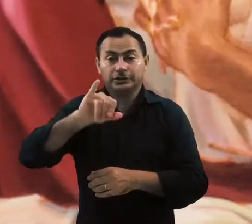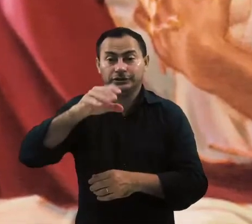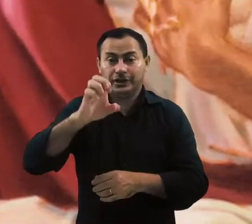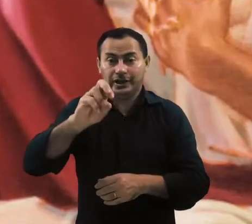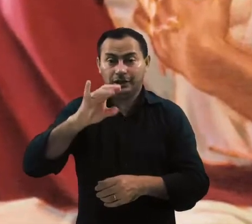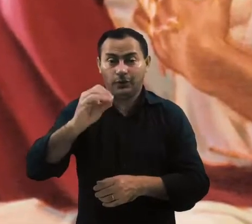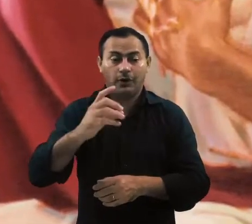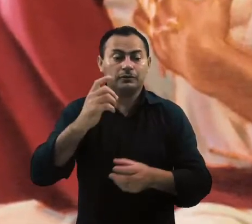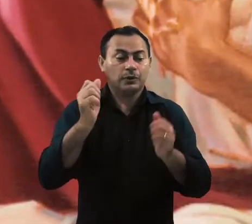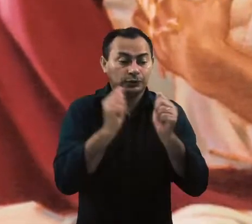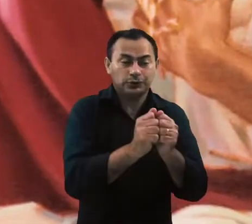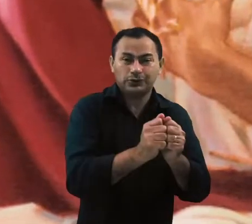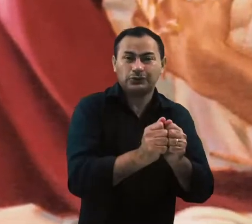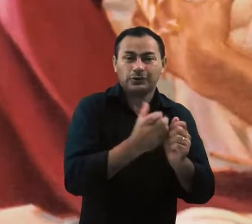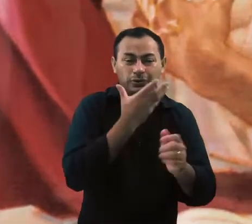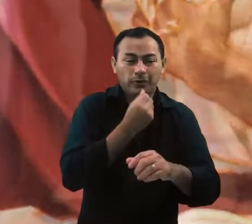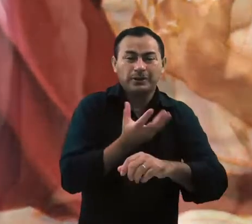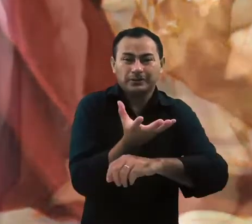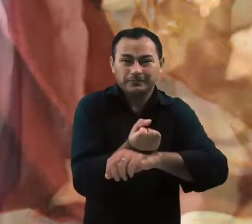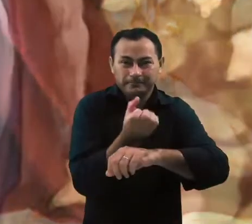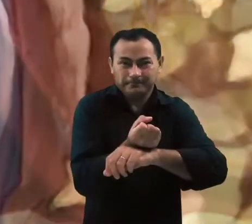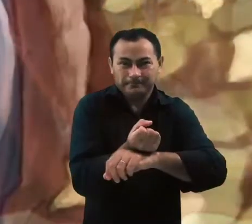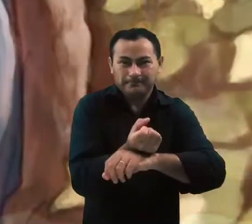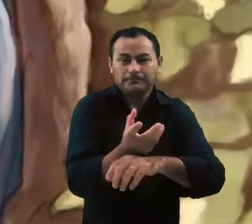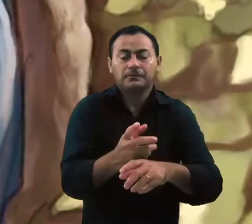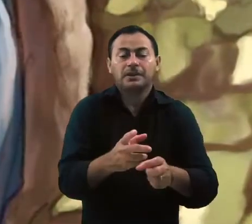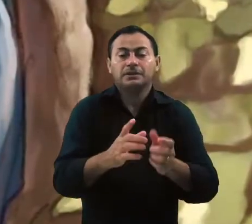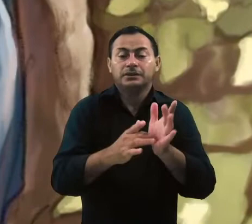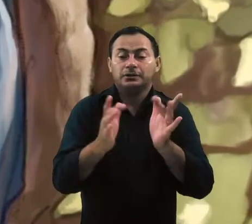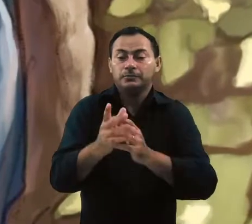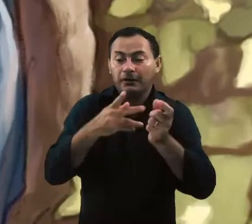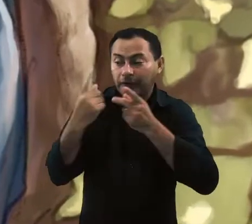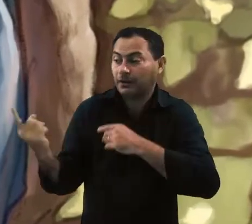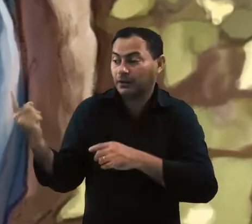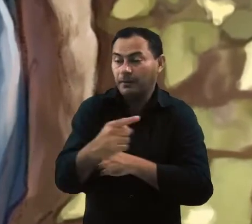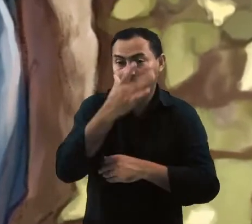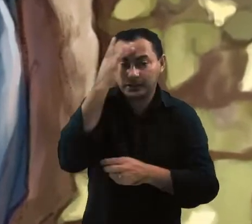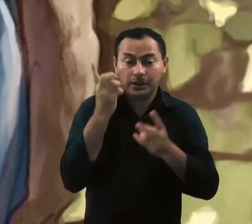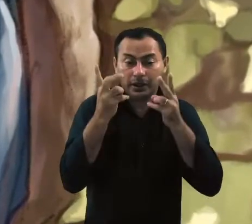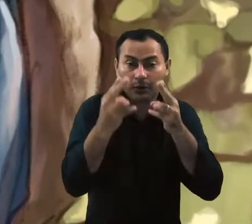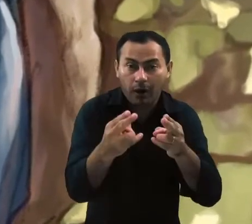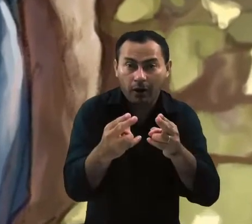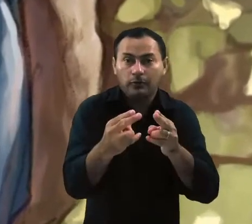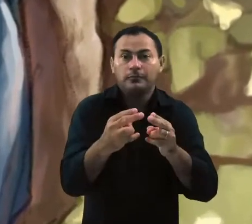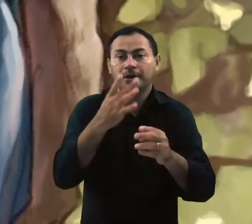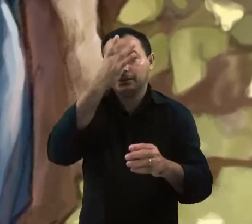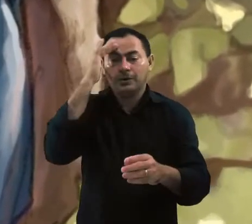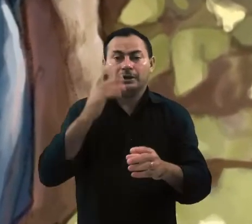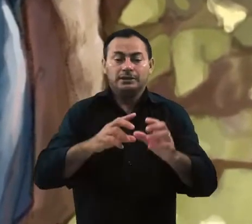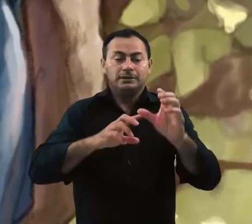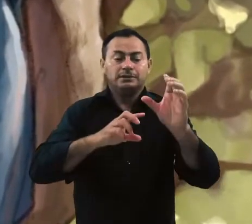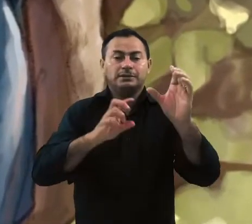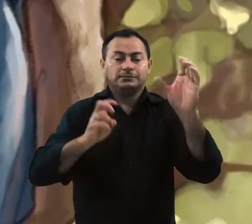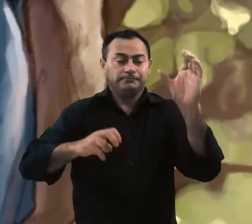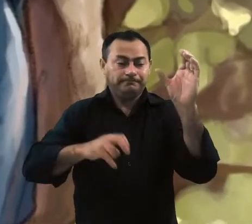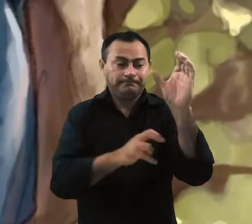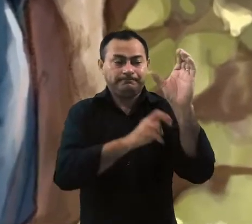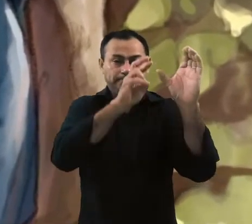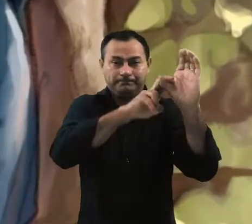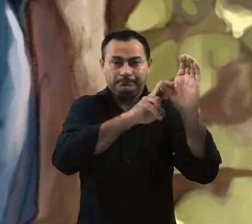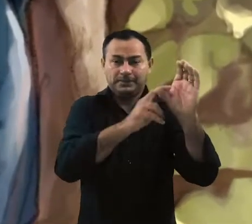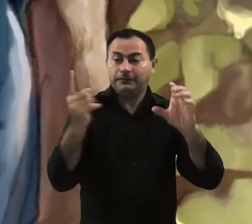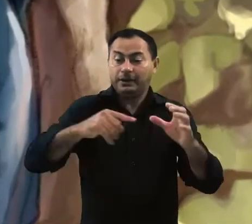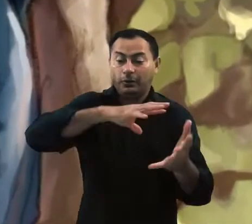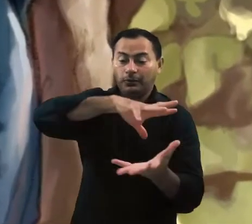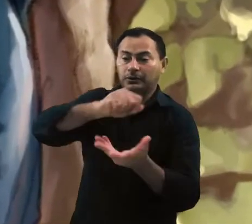com ele e tu chocou todo mundo Jesus chocou o dinheiro que na verdade foi para pessoas como os aqui o que ele veio Amanda